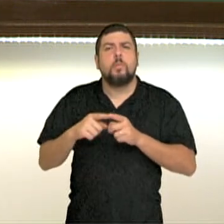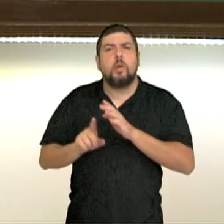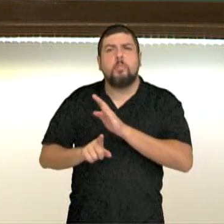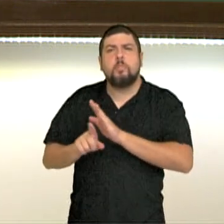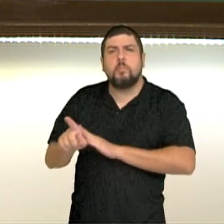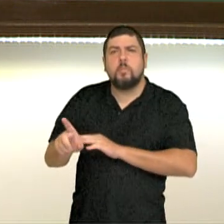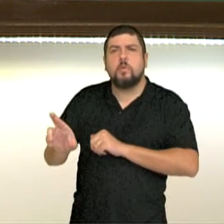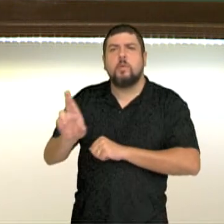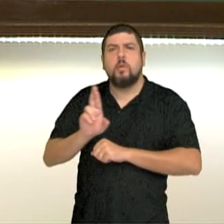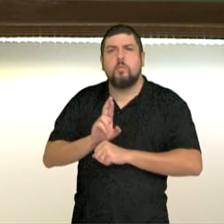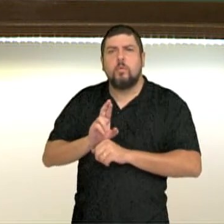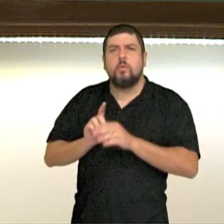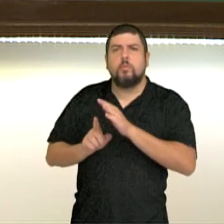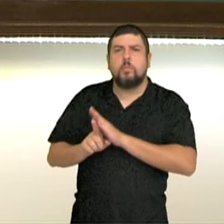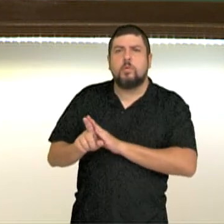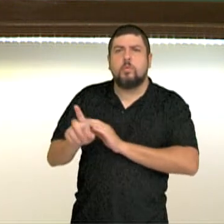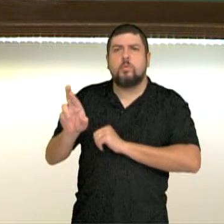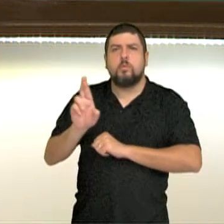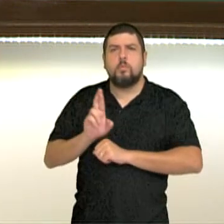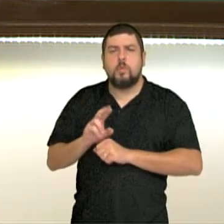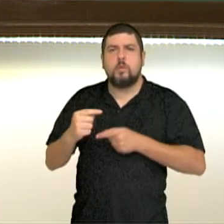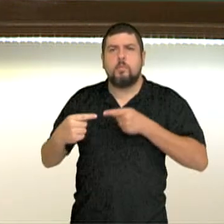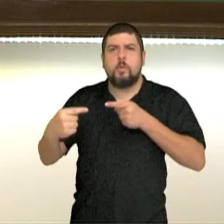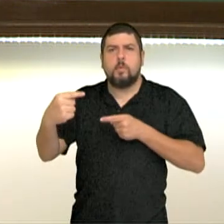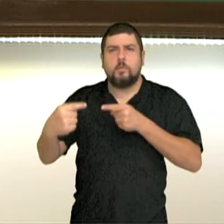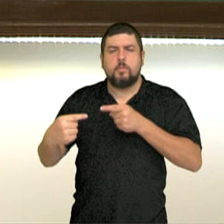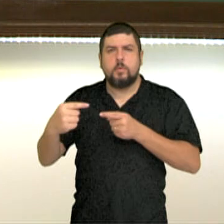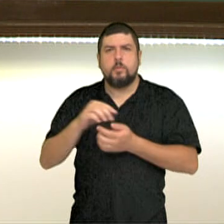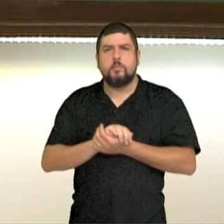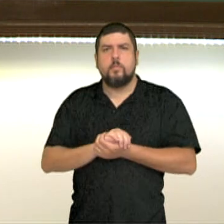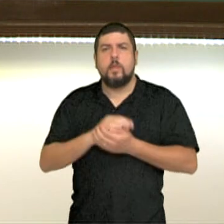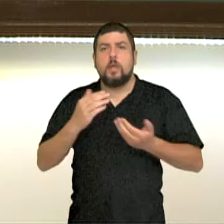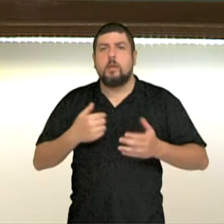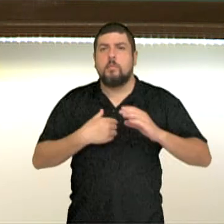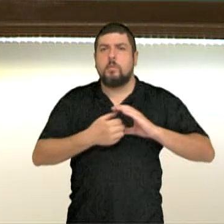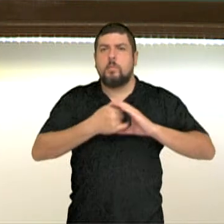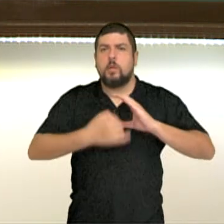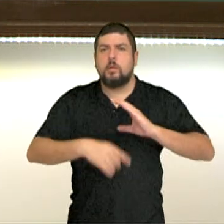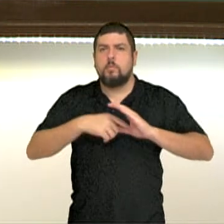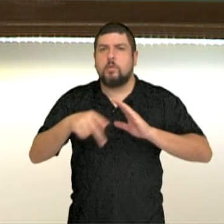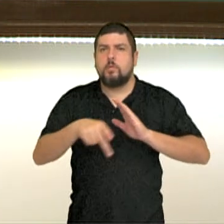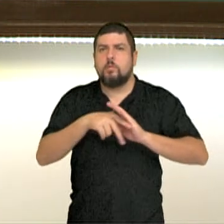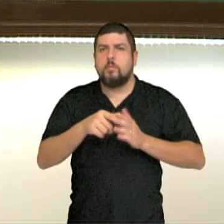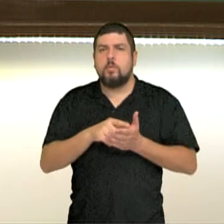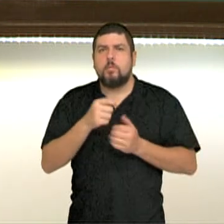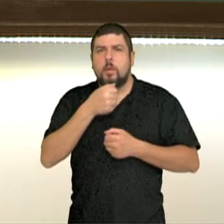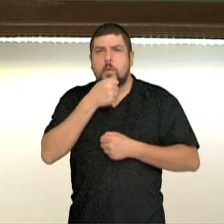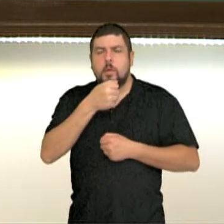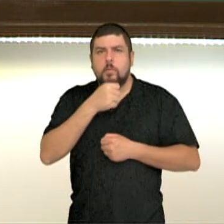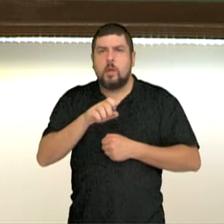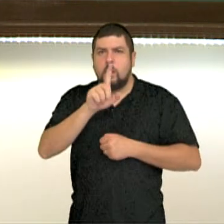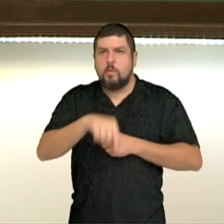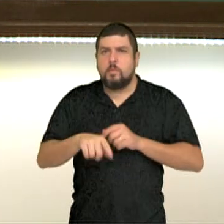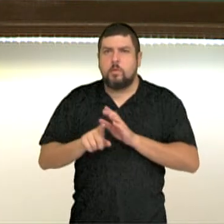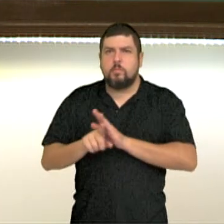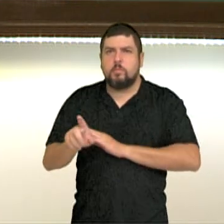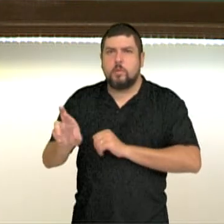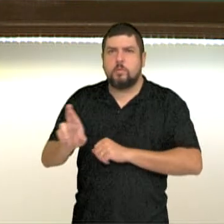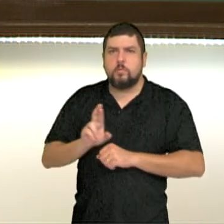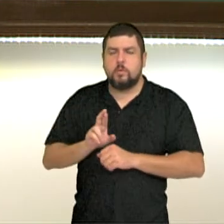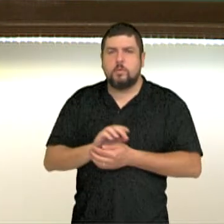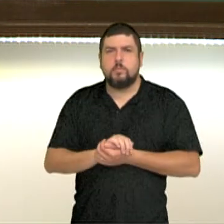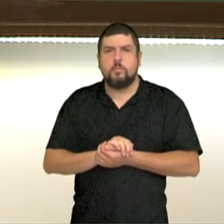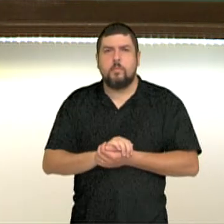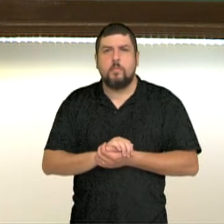é a característica básica da entrevista? É o diálogo. Um pergunta, o outro responde. E aqui nesse diálogo, não é o que está